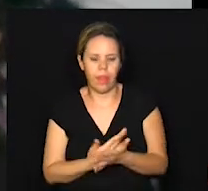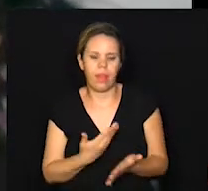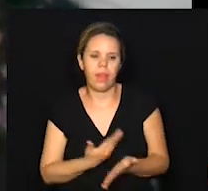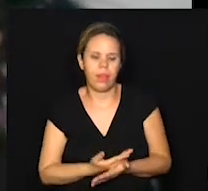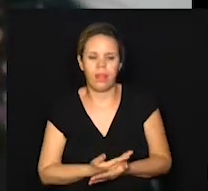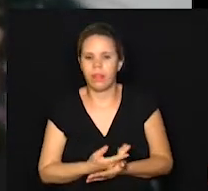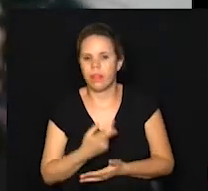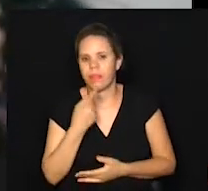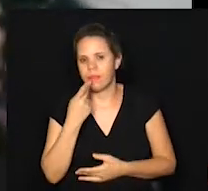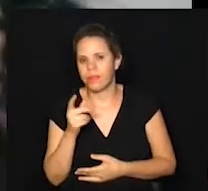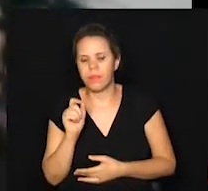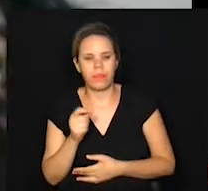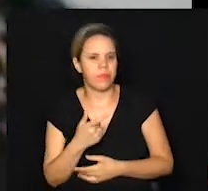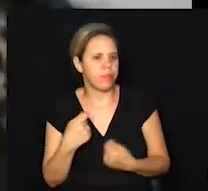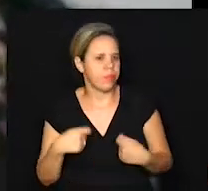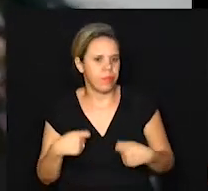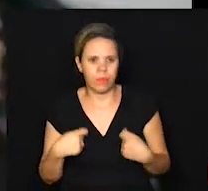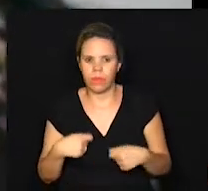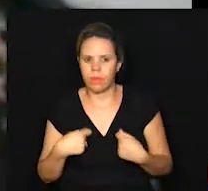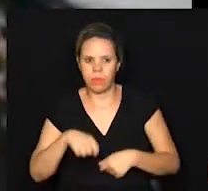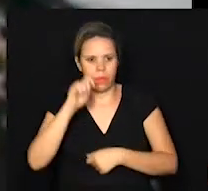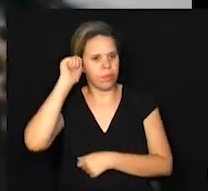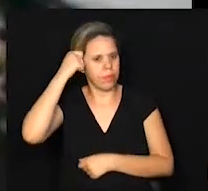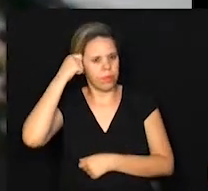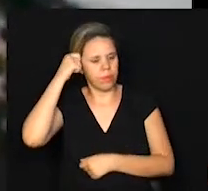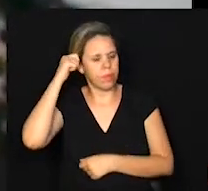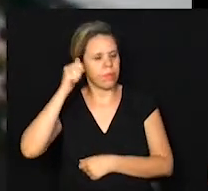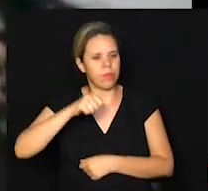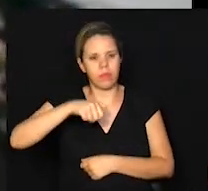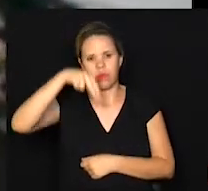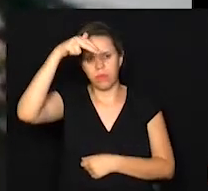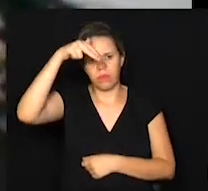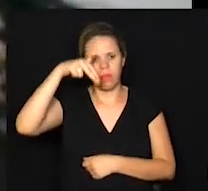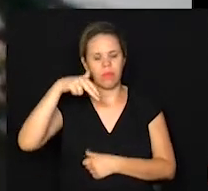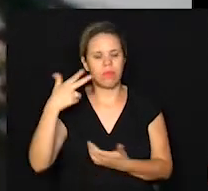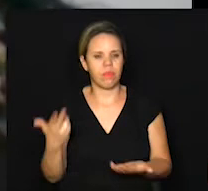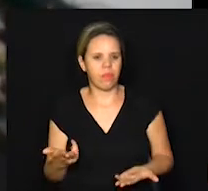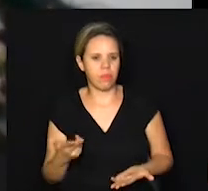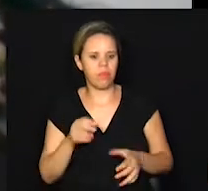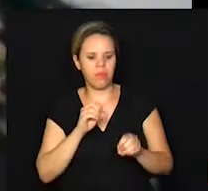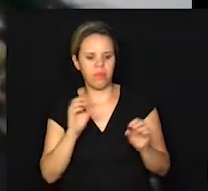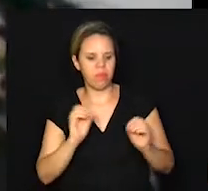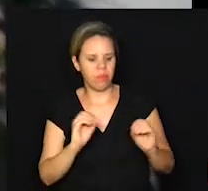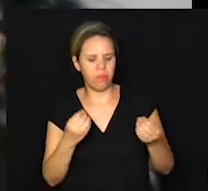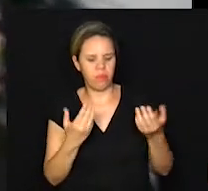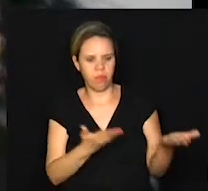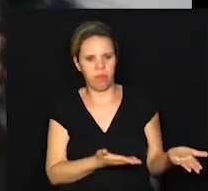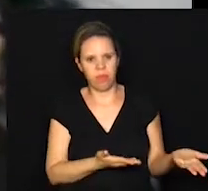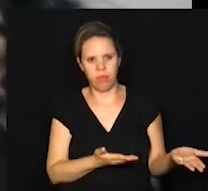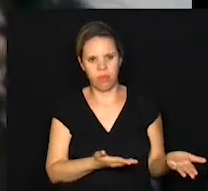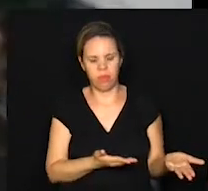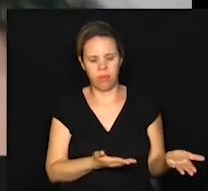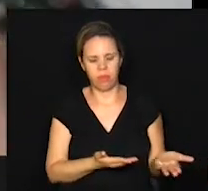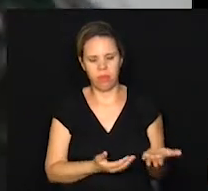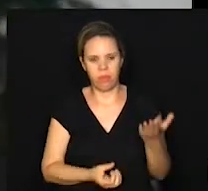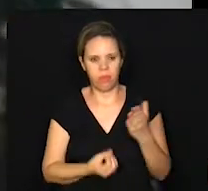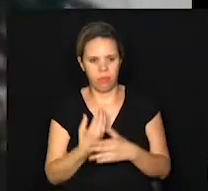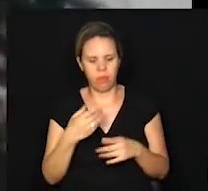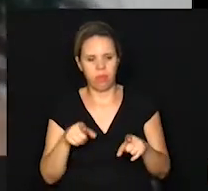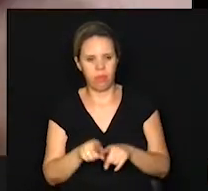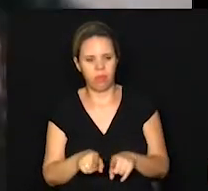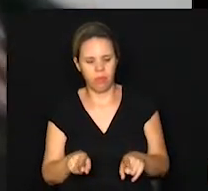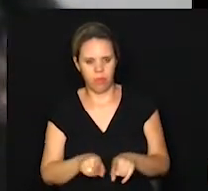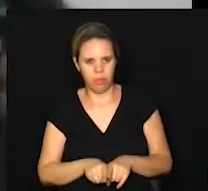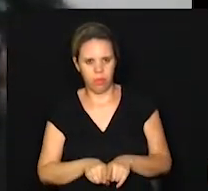que ela não precisa de negro nem nordestino para ensinar nada a ela. E isso aconteceu também